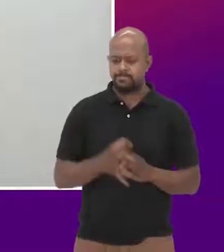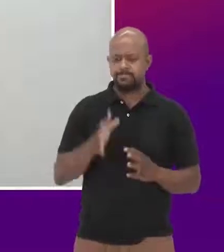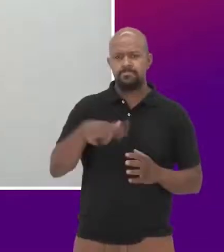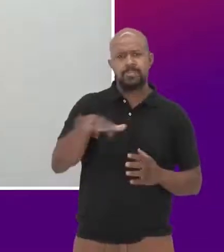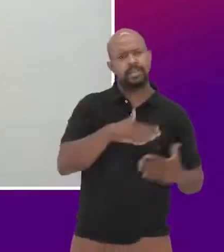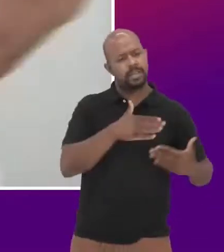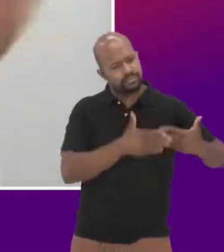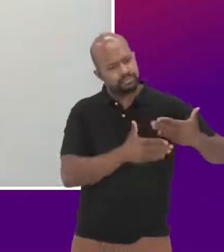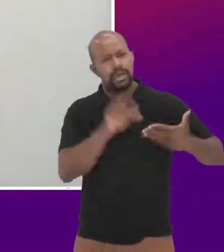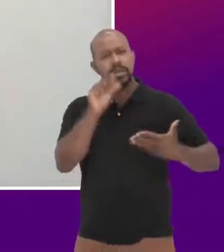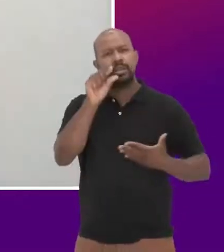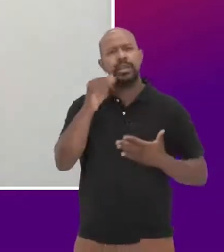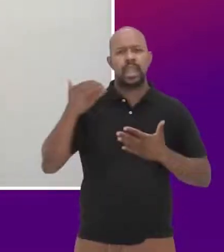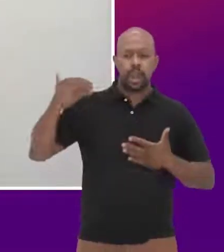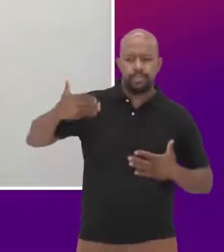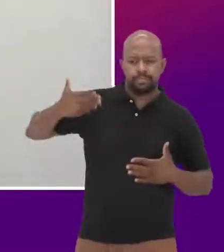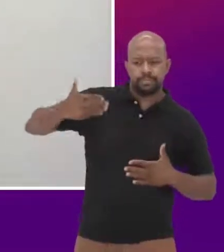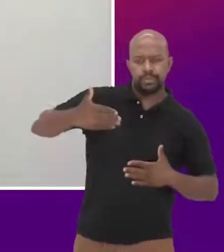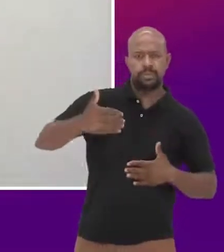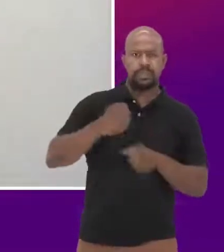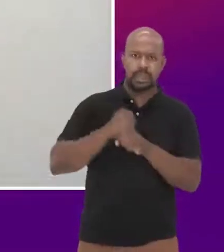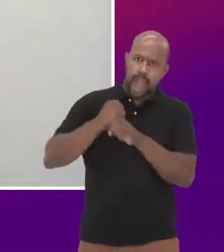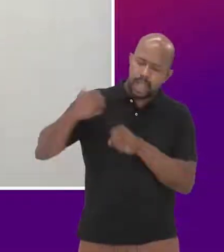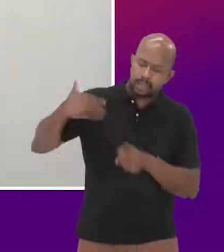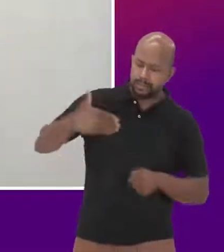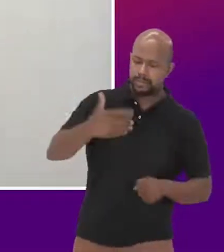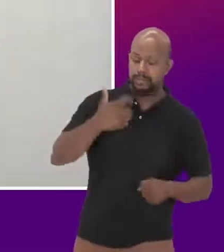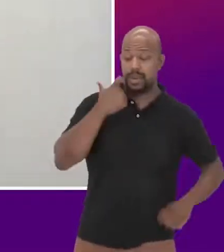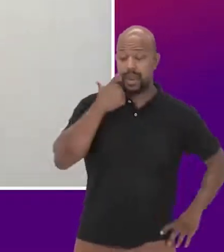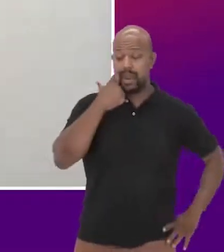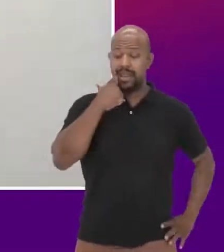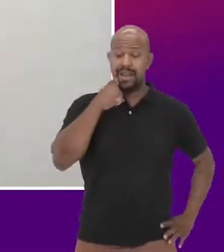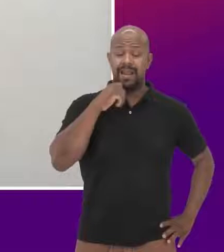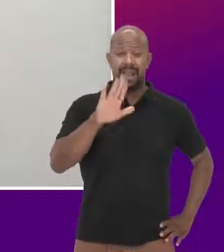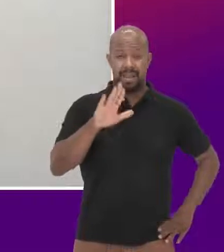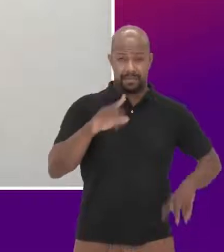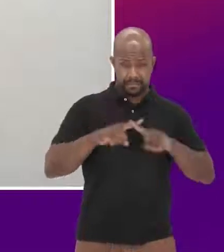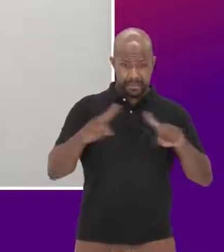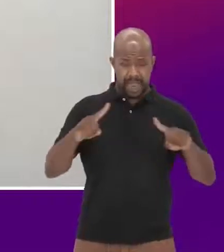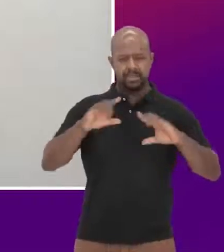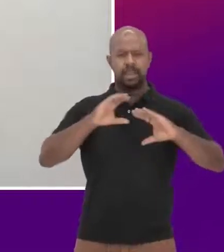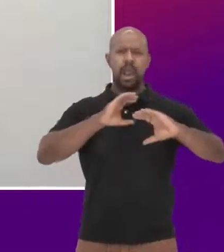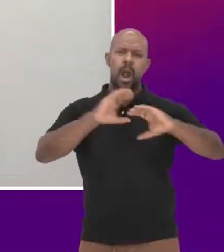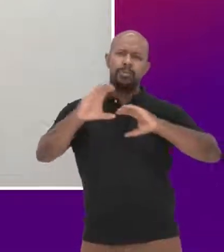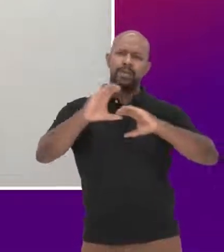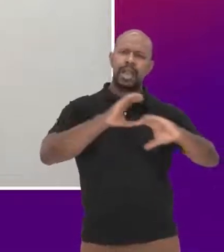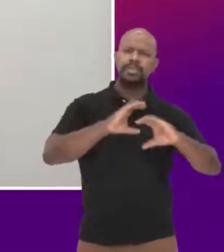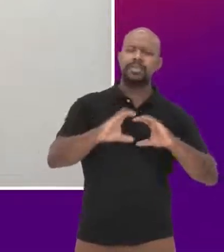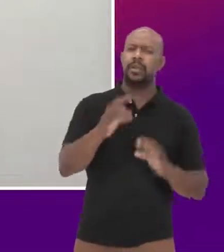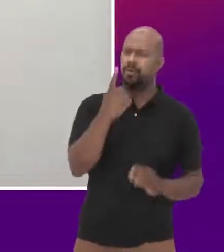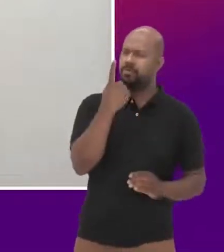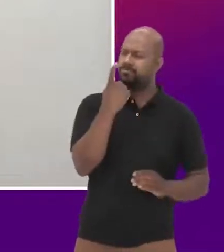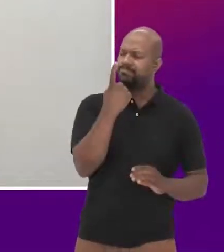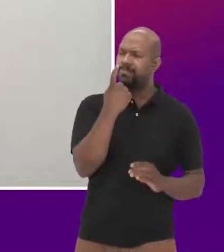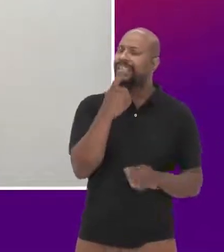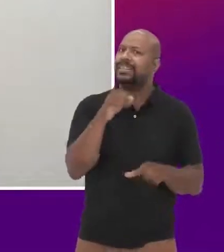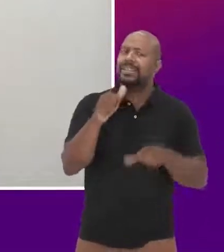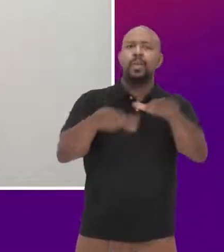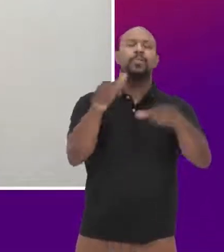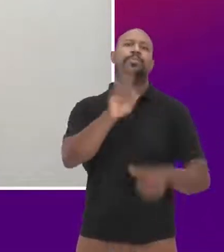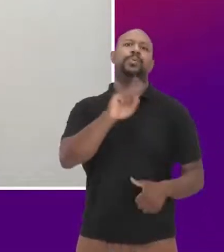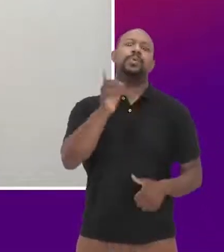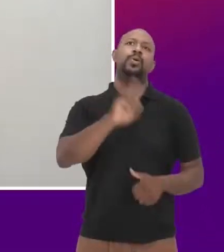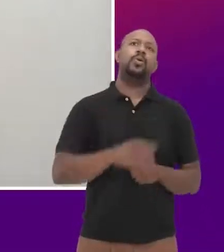nesses últimos tempos, nesses últimos anos. Mas na comunicação uma coisa não